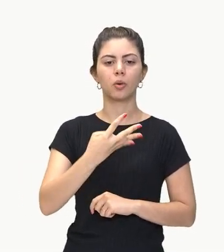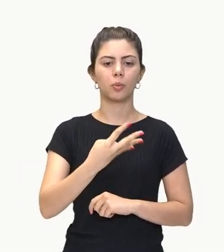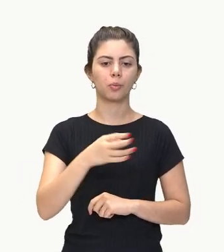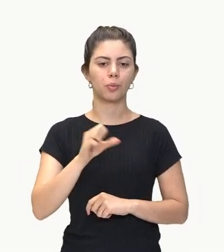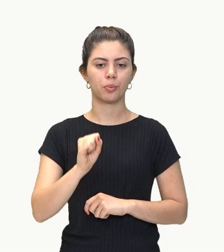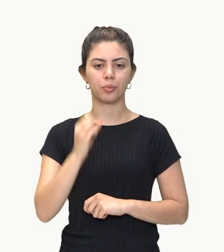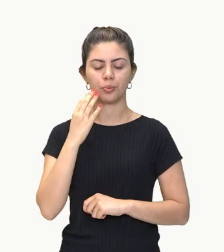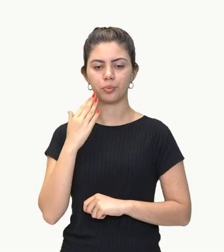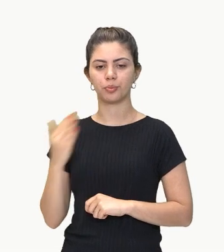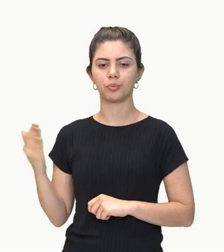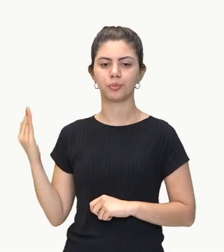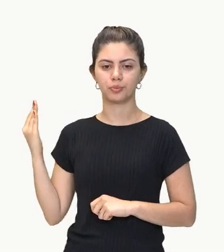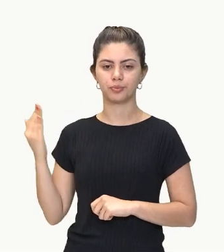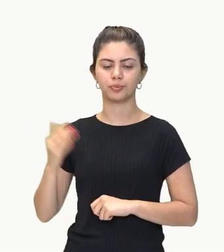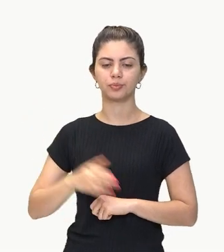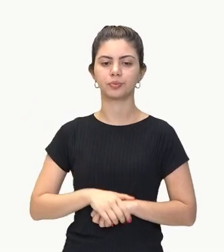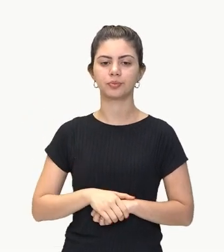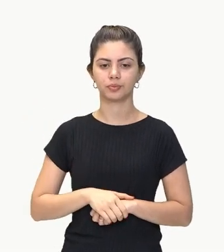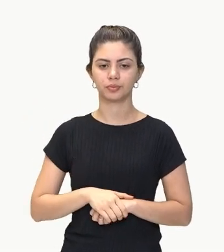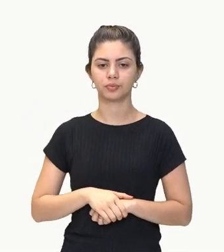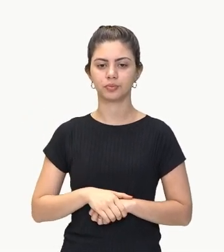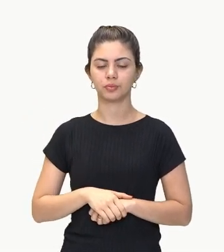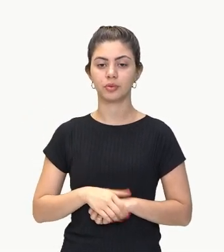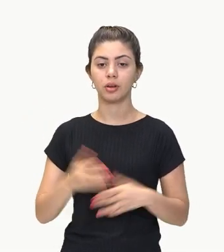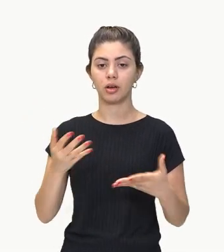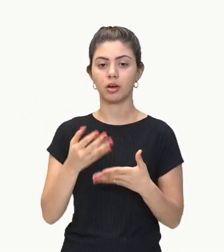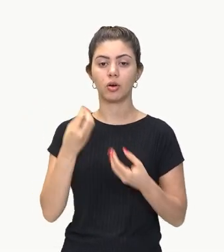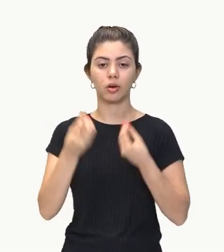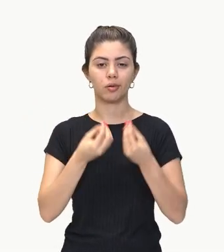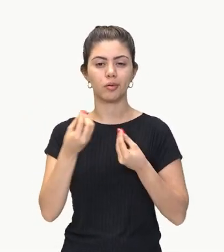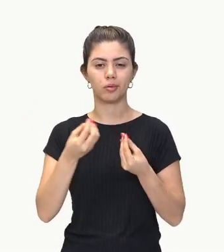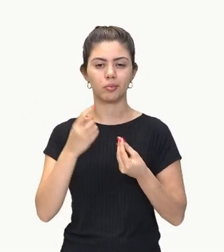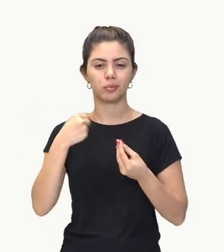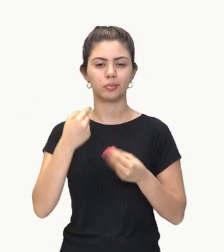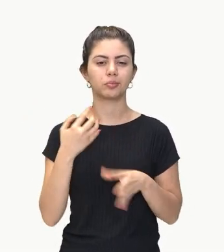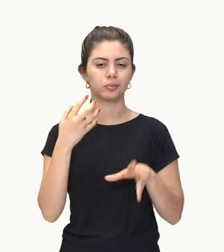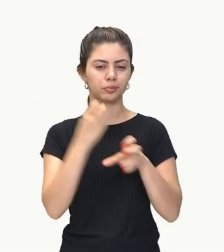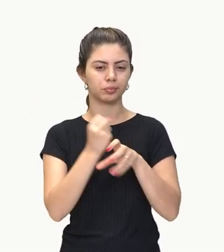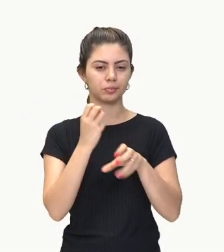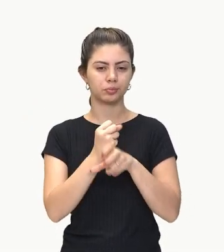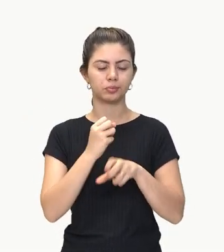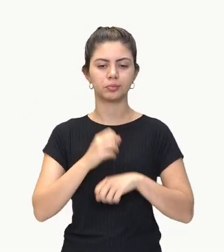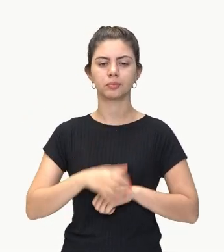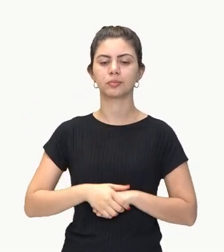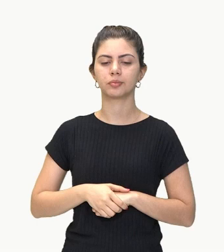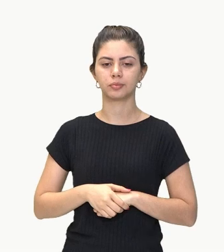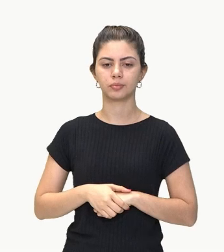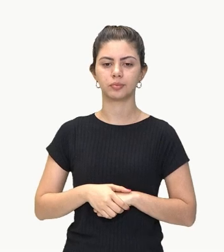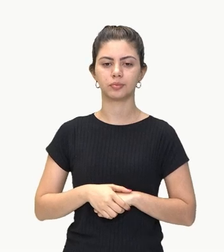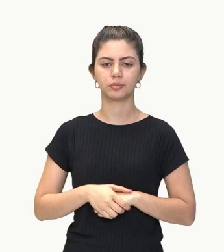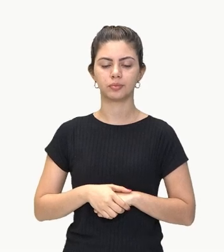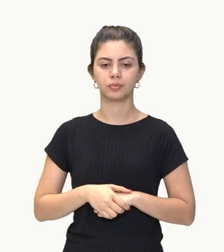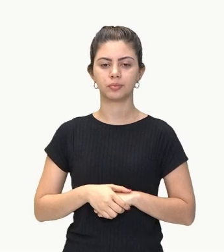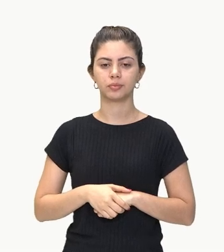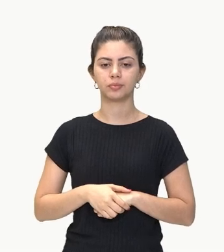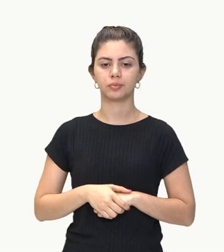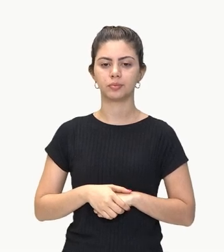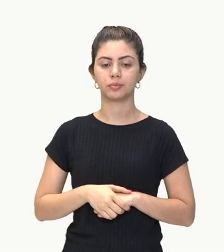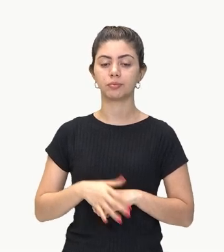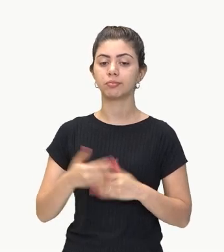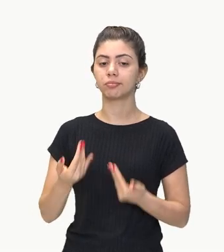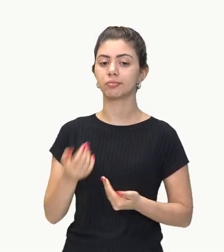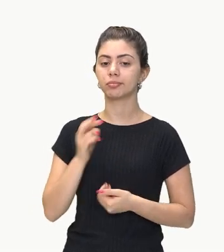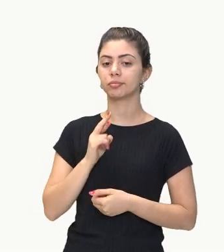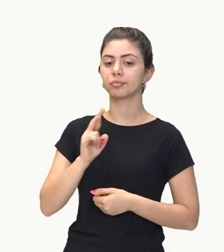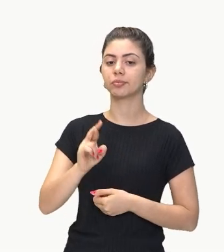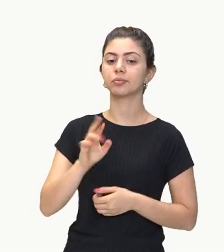48. Então, 48, vamos agora fazer a nossa soma. E aí o nosso resultado